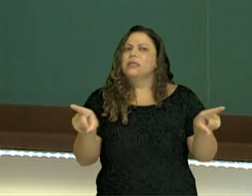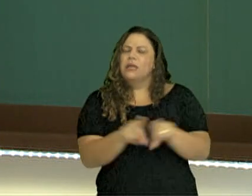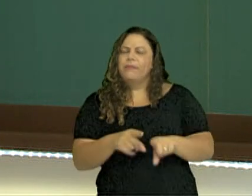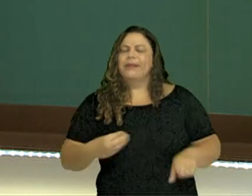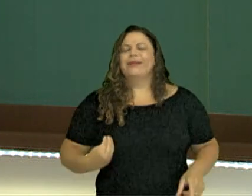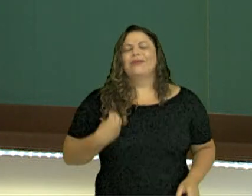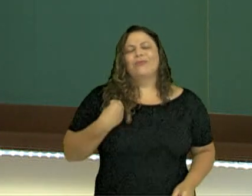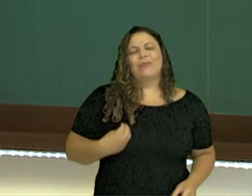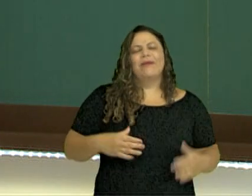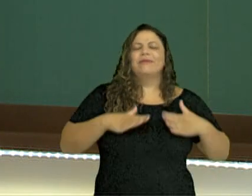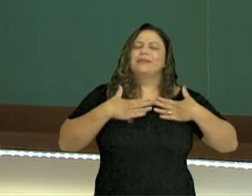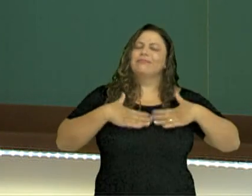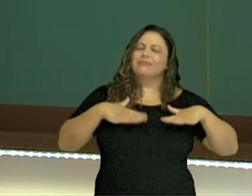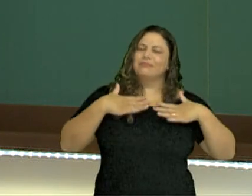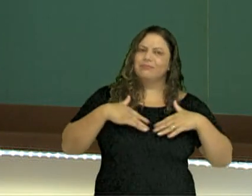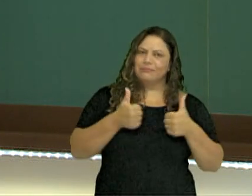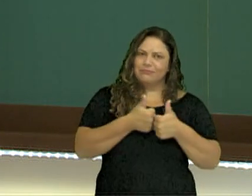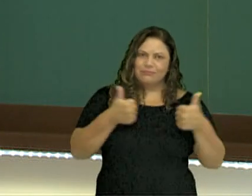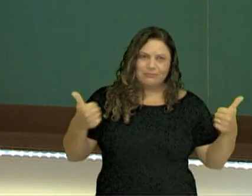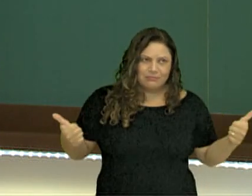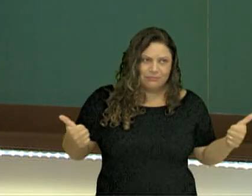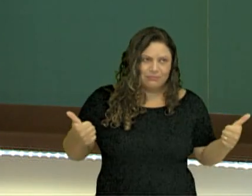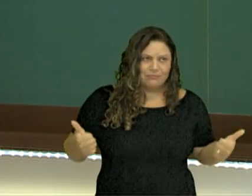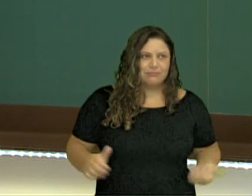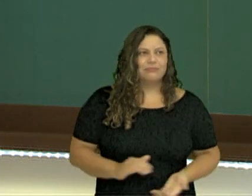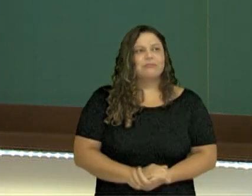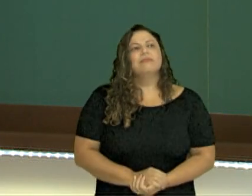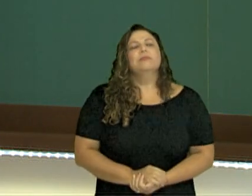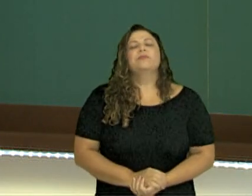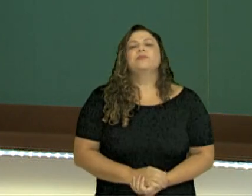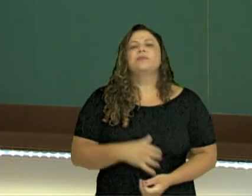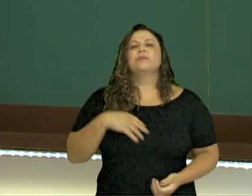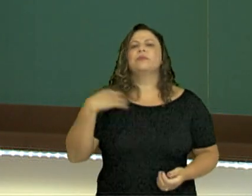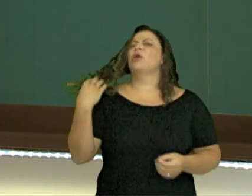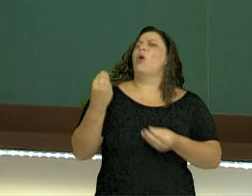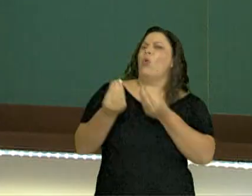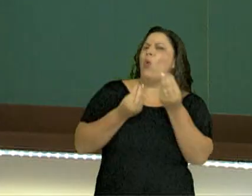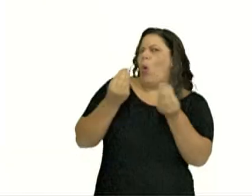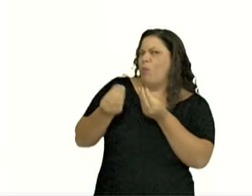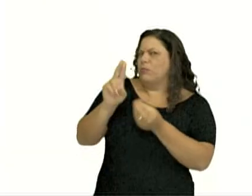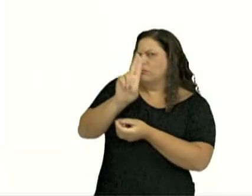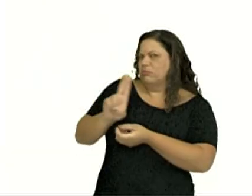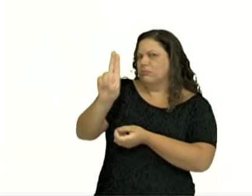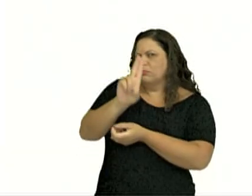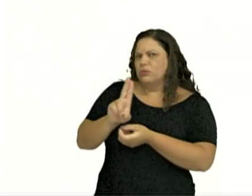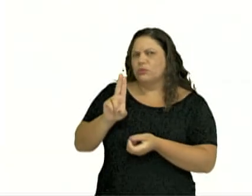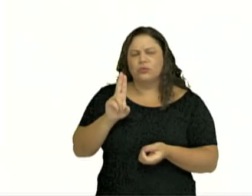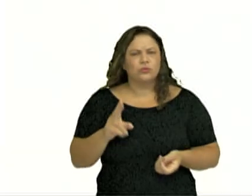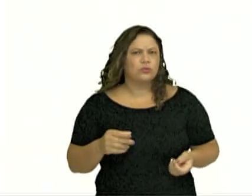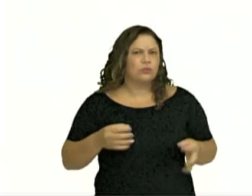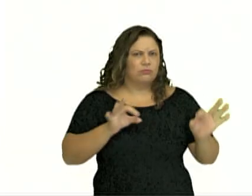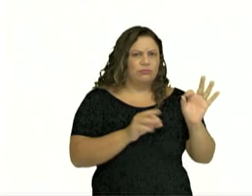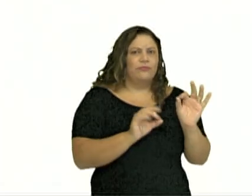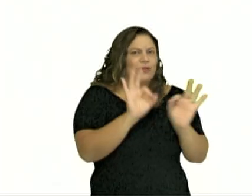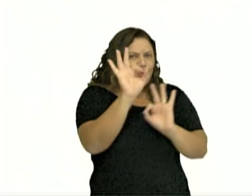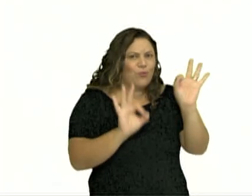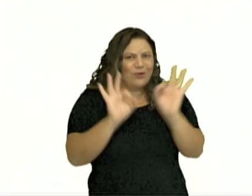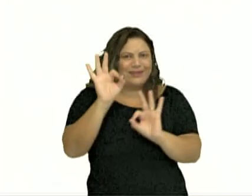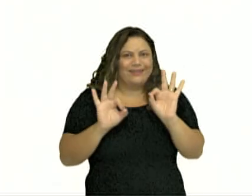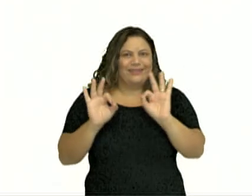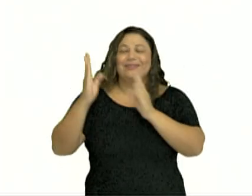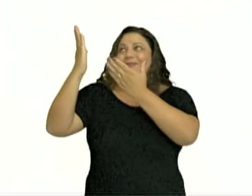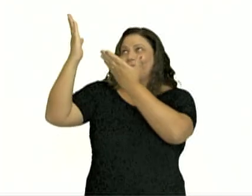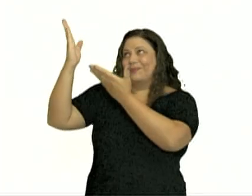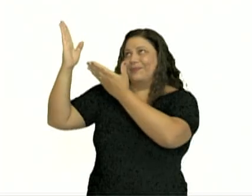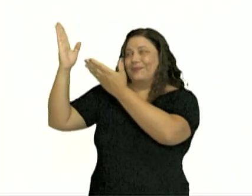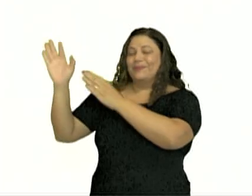vida confortável, gente. Então, como eu uso o meu dinheiro? Primeiro, organizo ele. Aqui tem uma tabela que